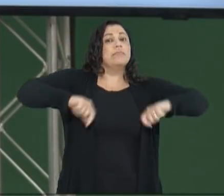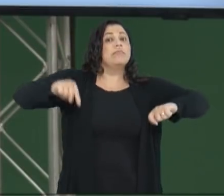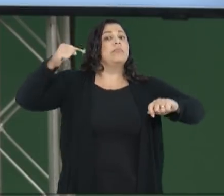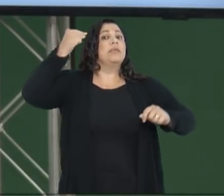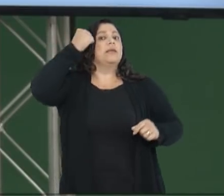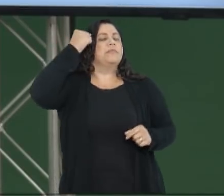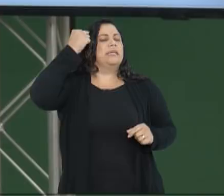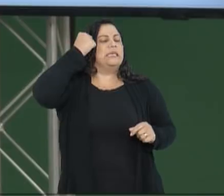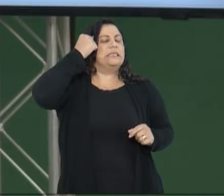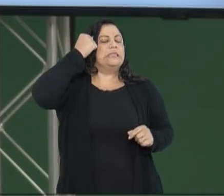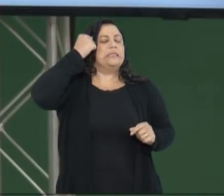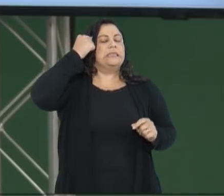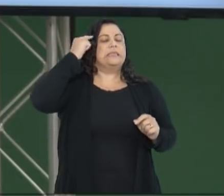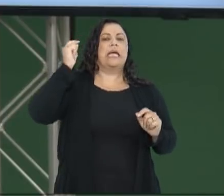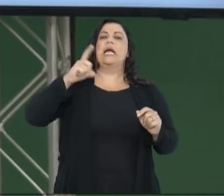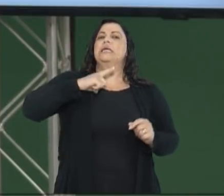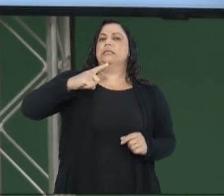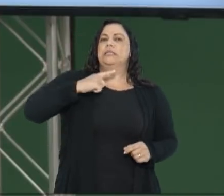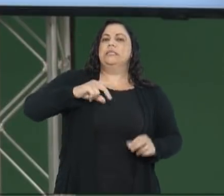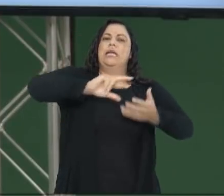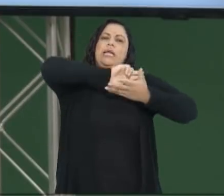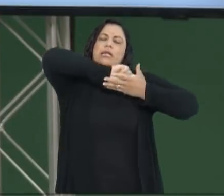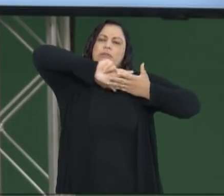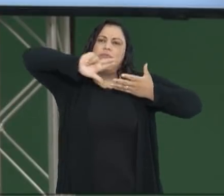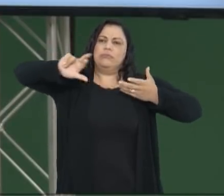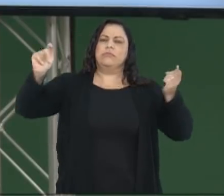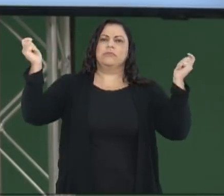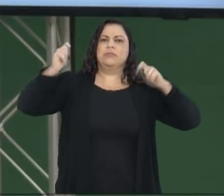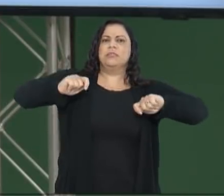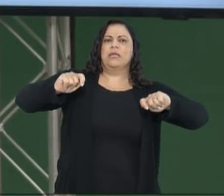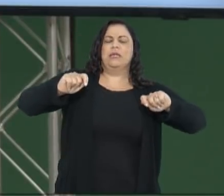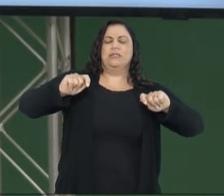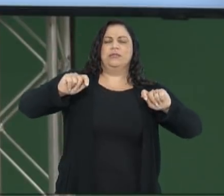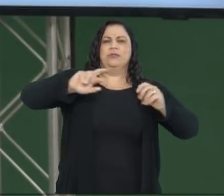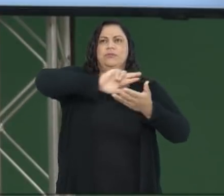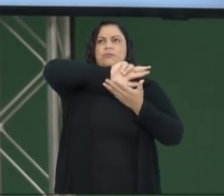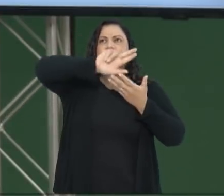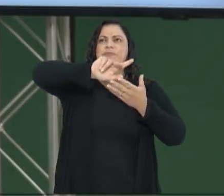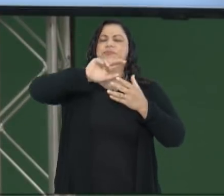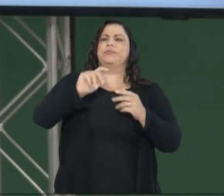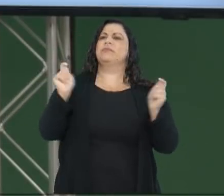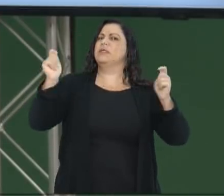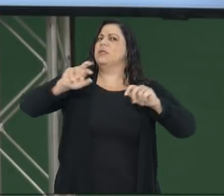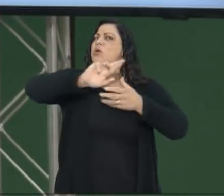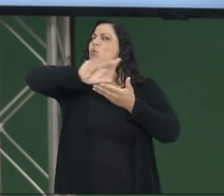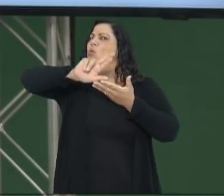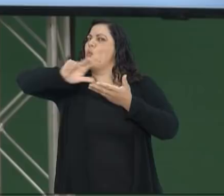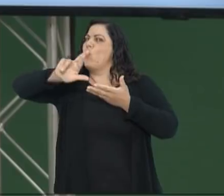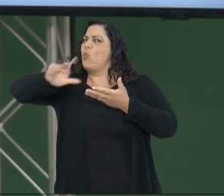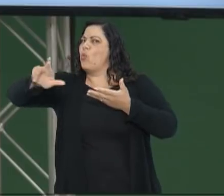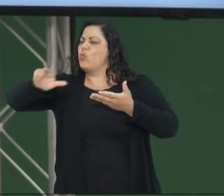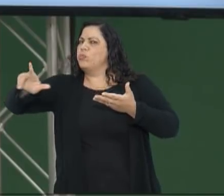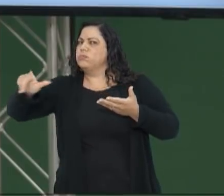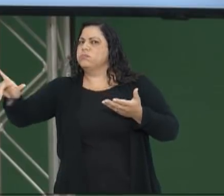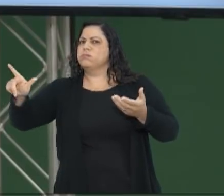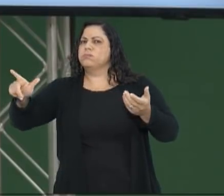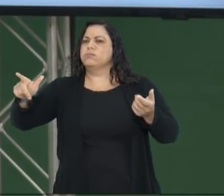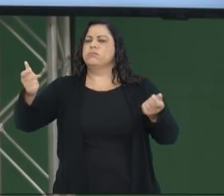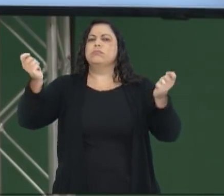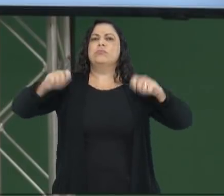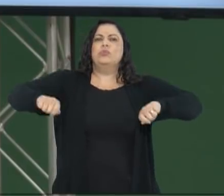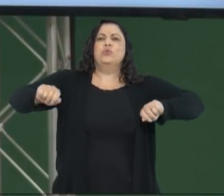que existe a diversidade das paisagens, mas existem outros fatores que também criam